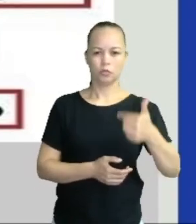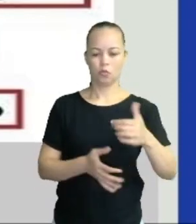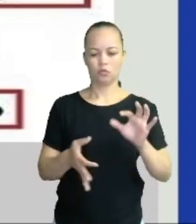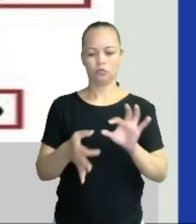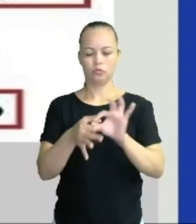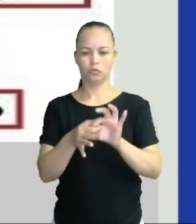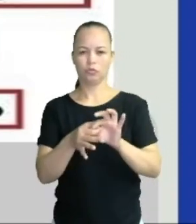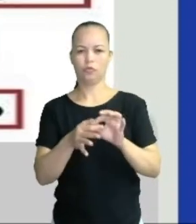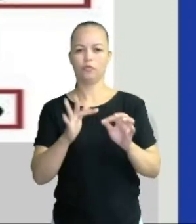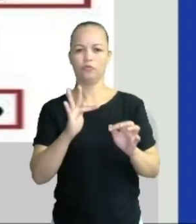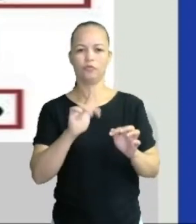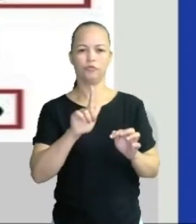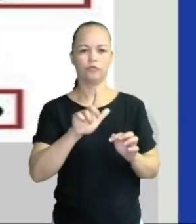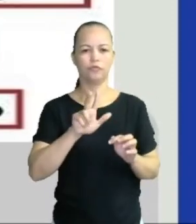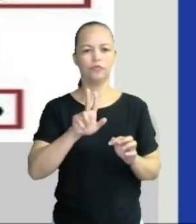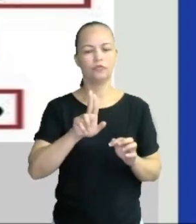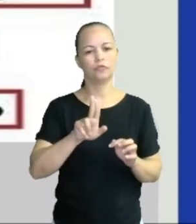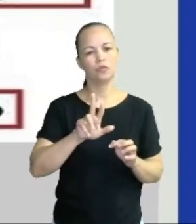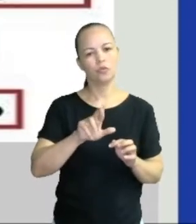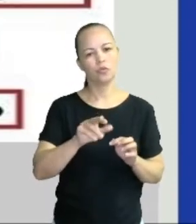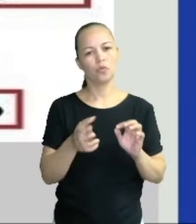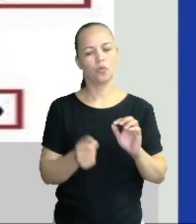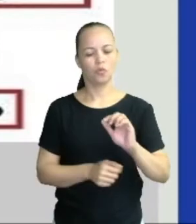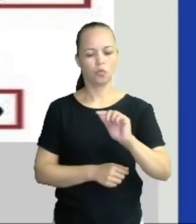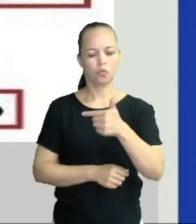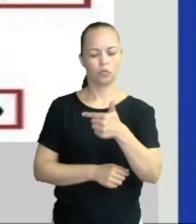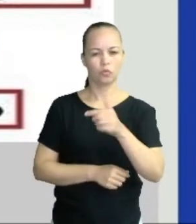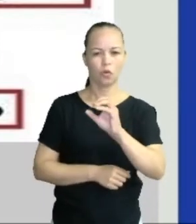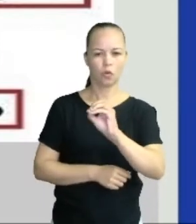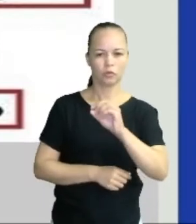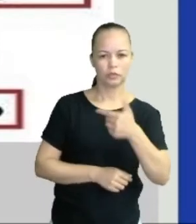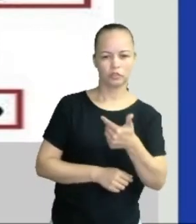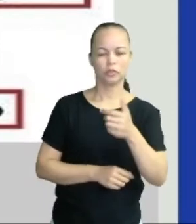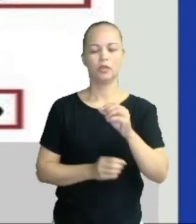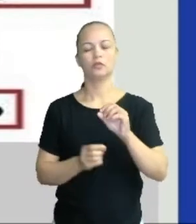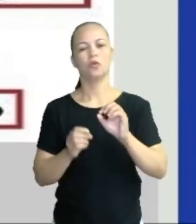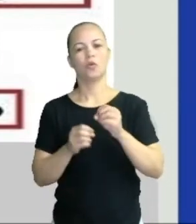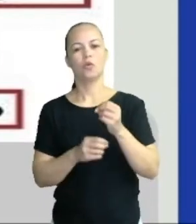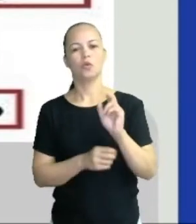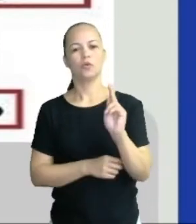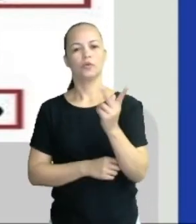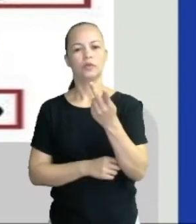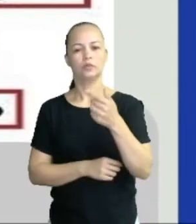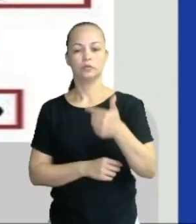flúor, ou com o oxigênio, ou com o hidrogênio. A ligação dipolo